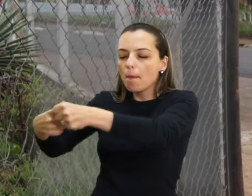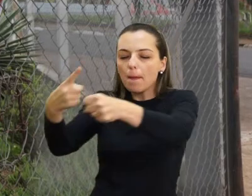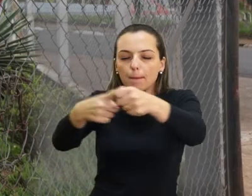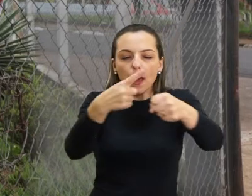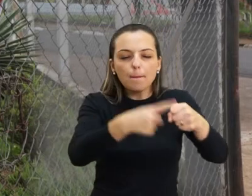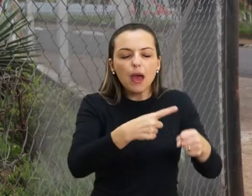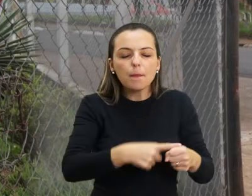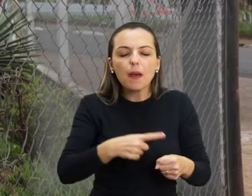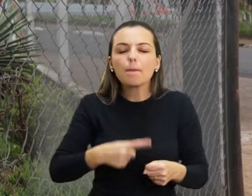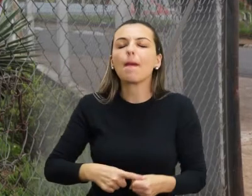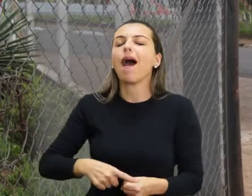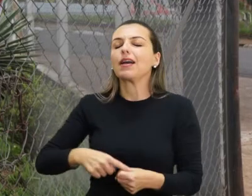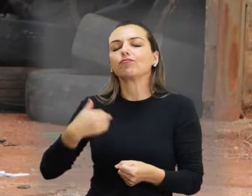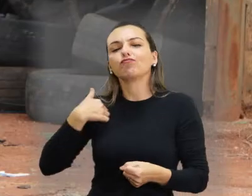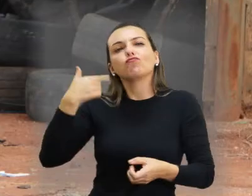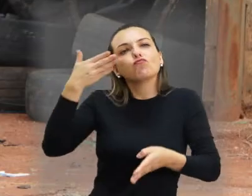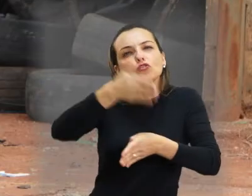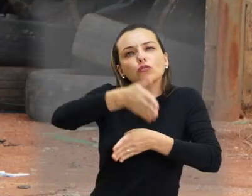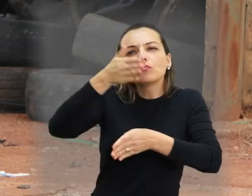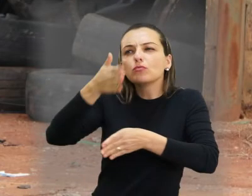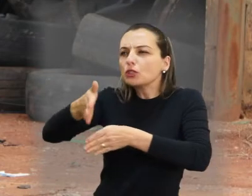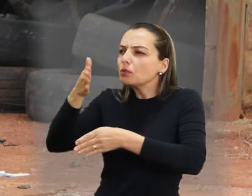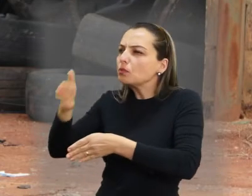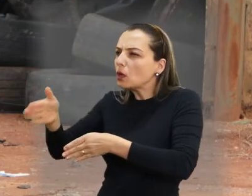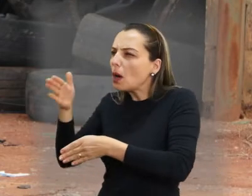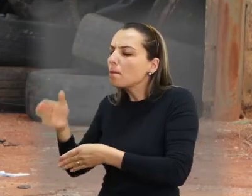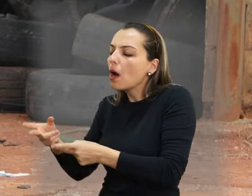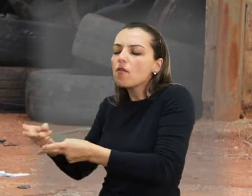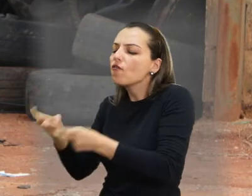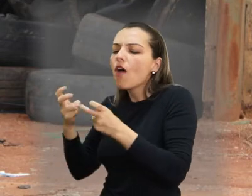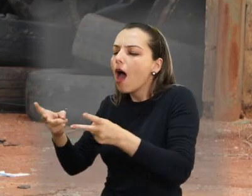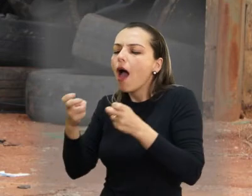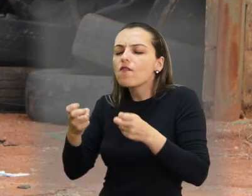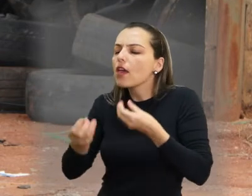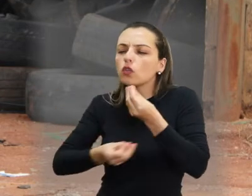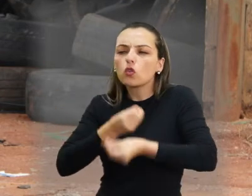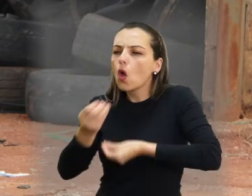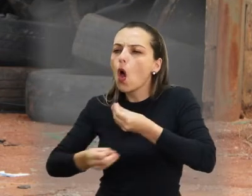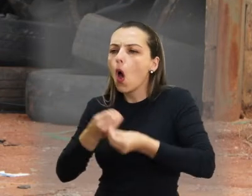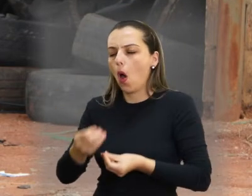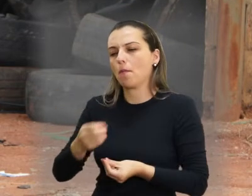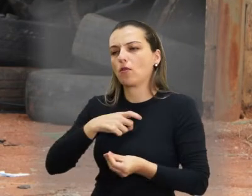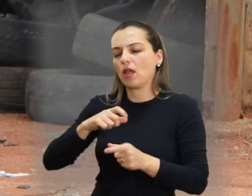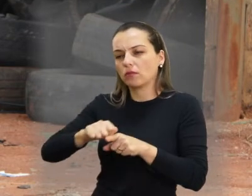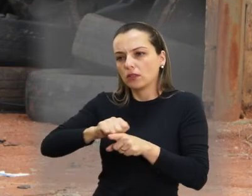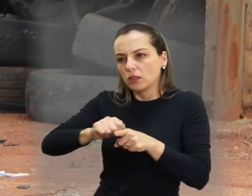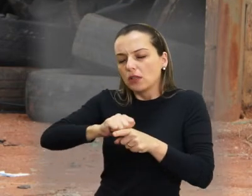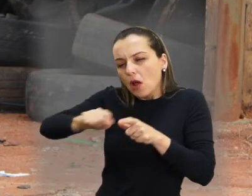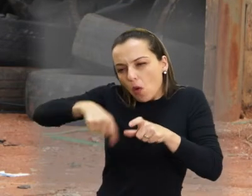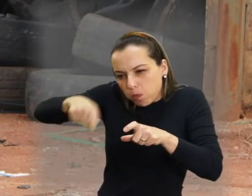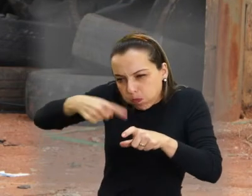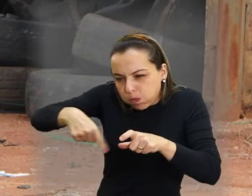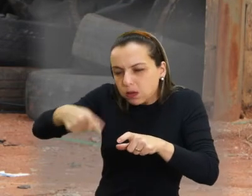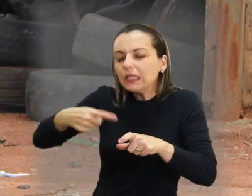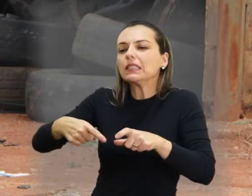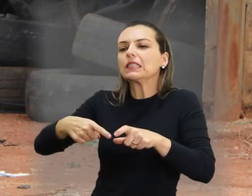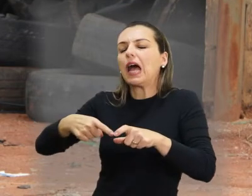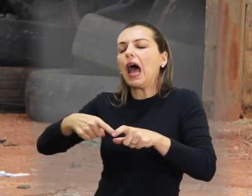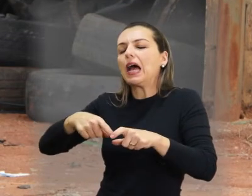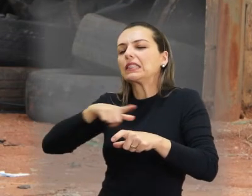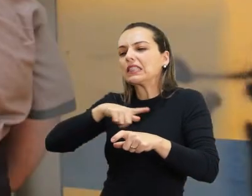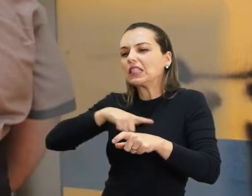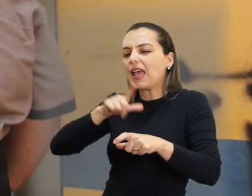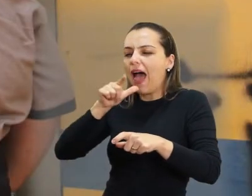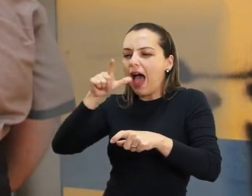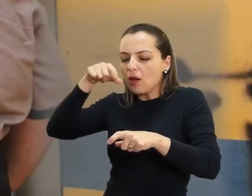Selmy Day, fomos no Vitório Desante, e em outros bolsões da cidade também verificar tudo, desde os pneus até as caçambas, como que estava, se tinha água,